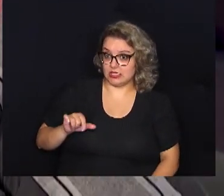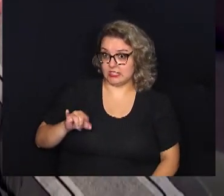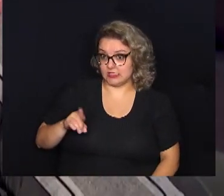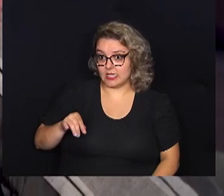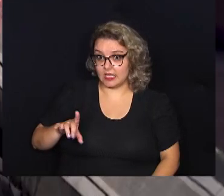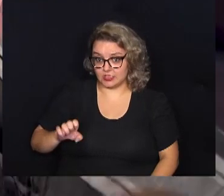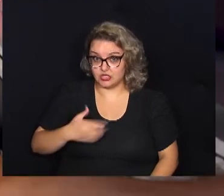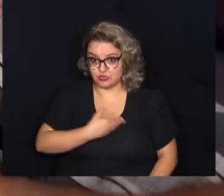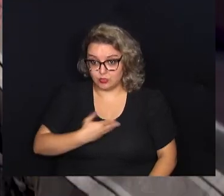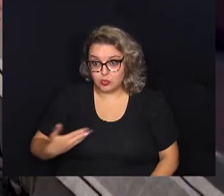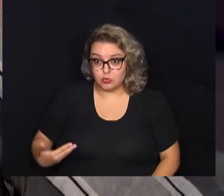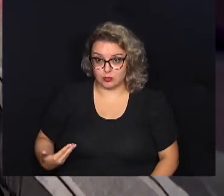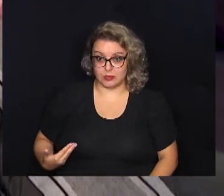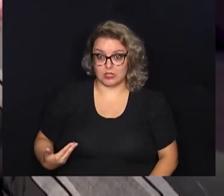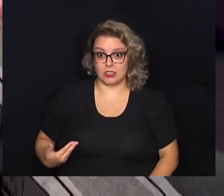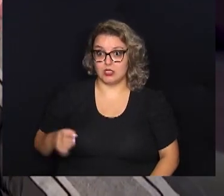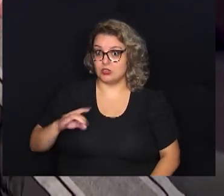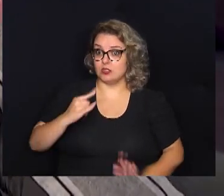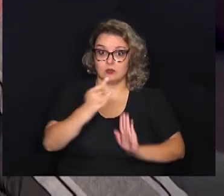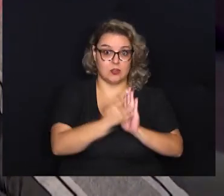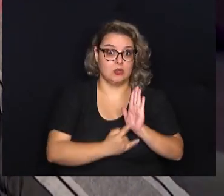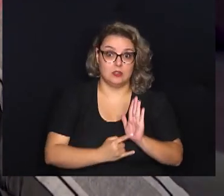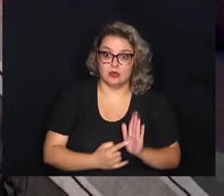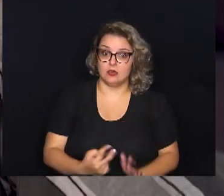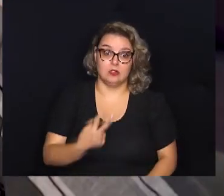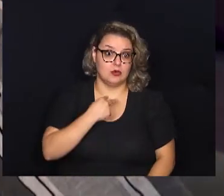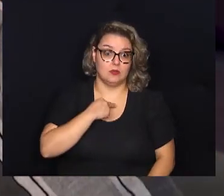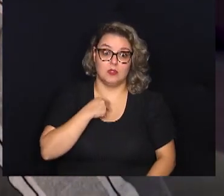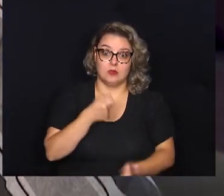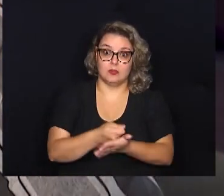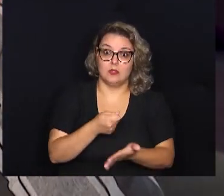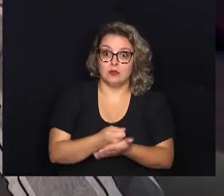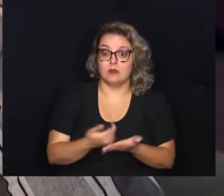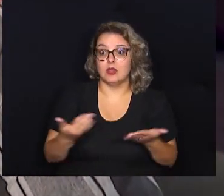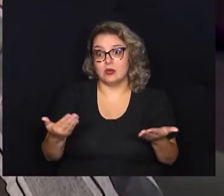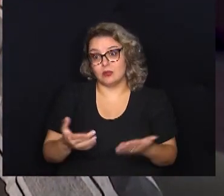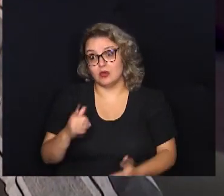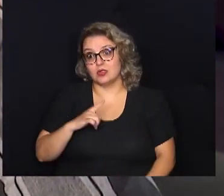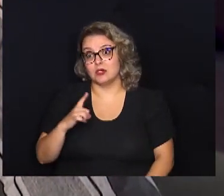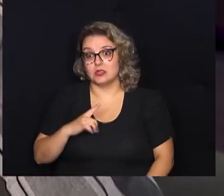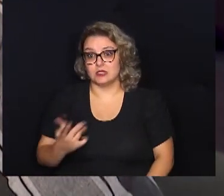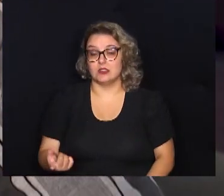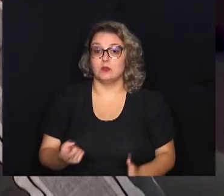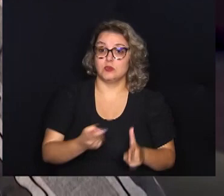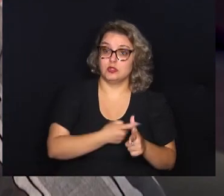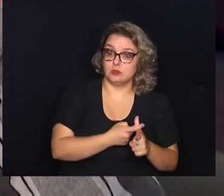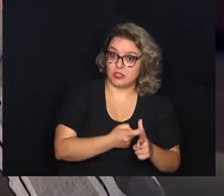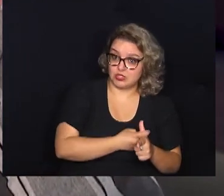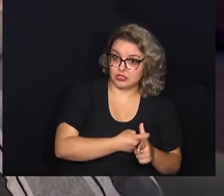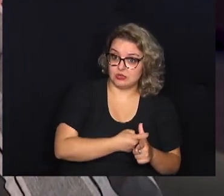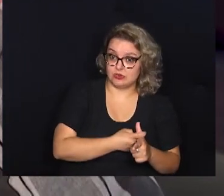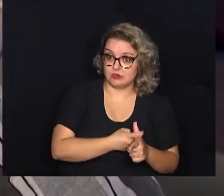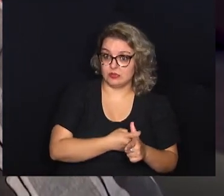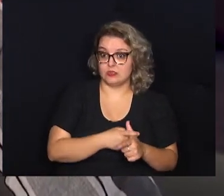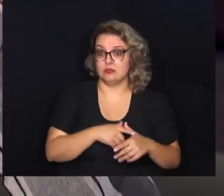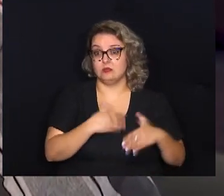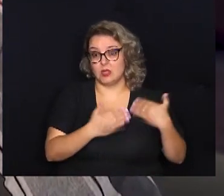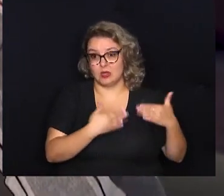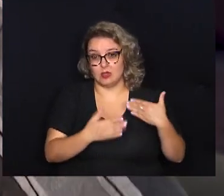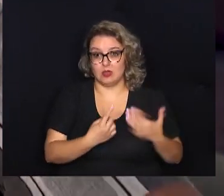por esse documento, não era para estar, no caso, sendo cobrado. Mas hoje temos acumulado uma dívida, e ela vem arrolando